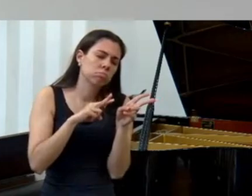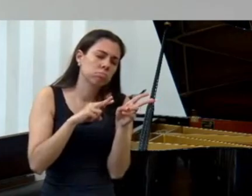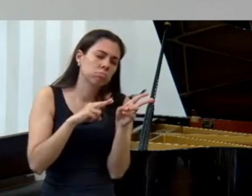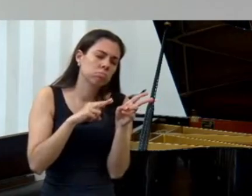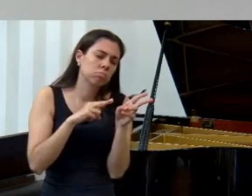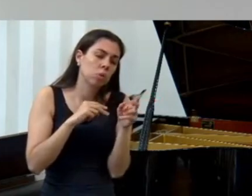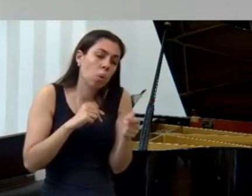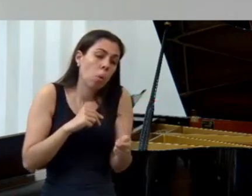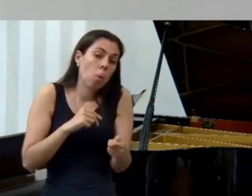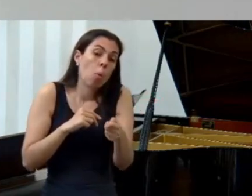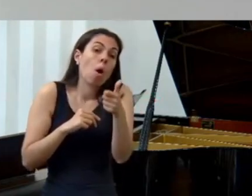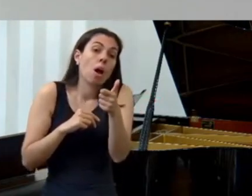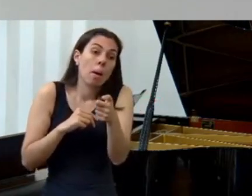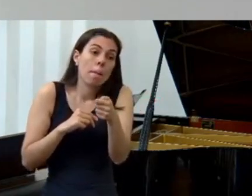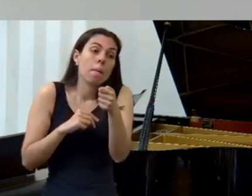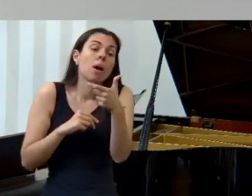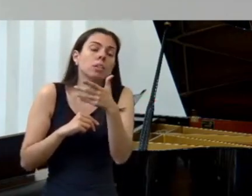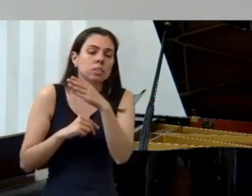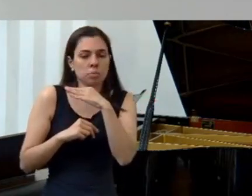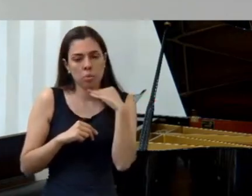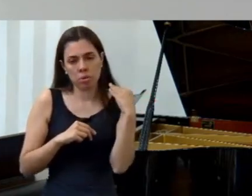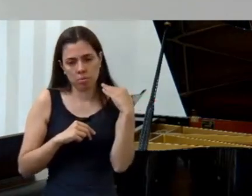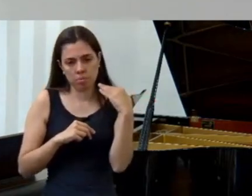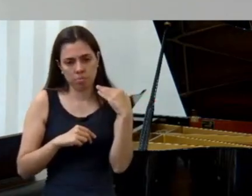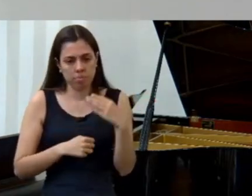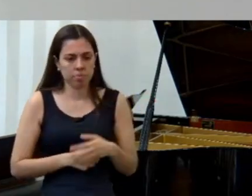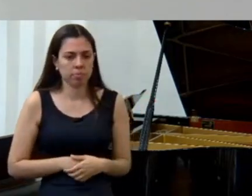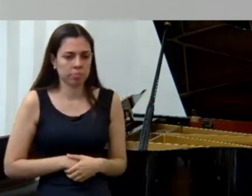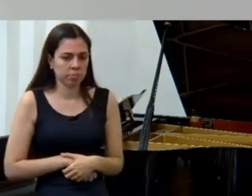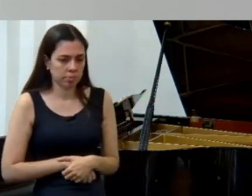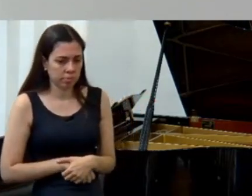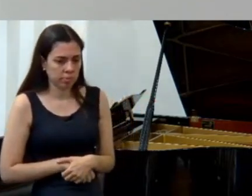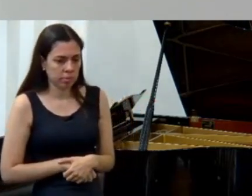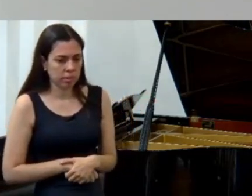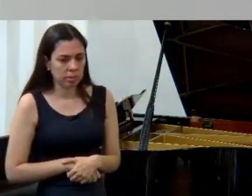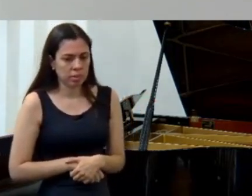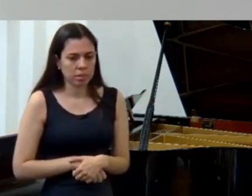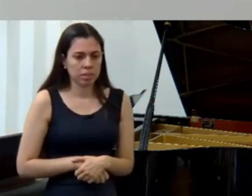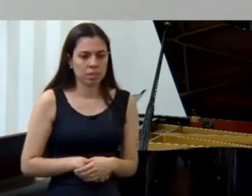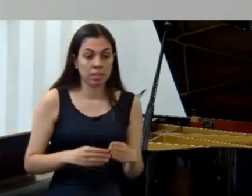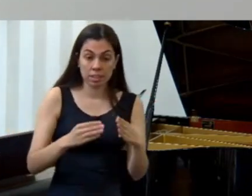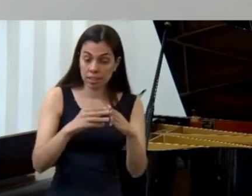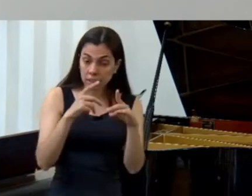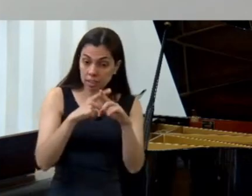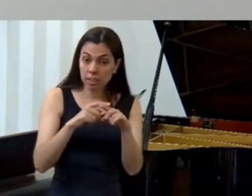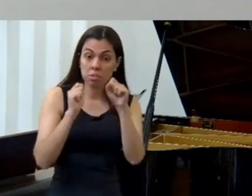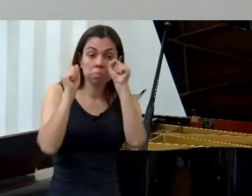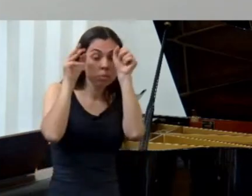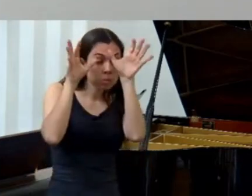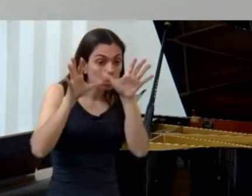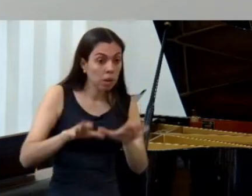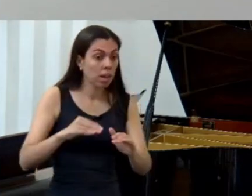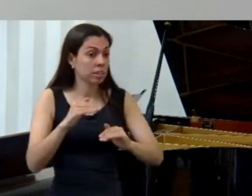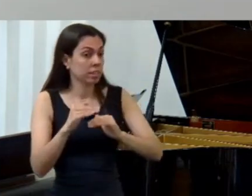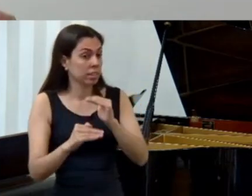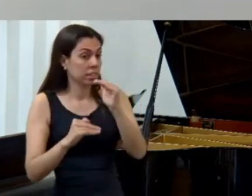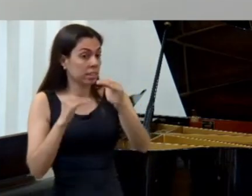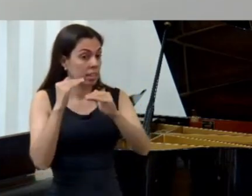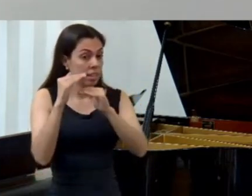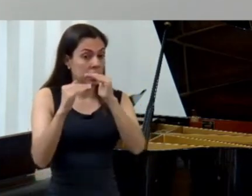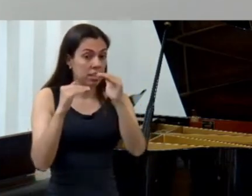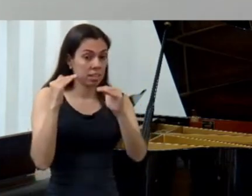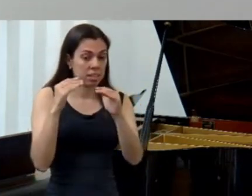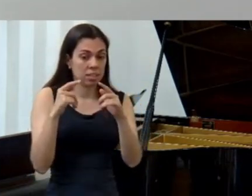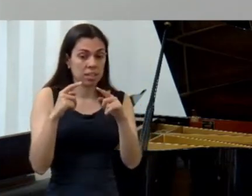Pastor, com o ministério abençoado, uma igreja crescendo, mas